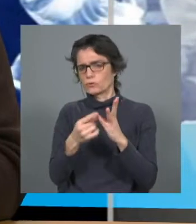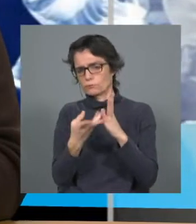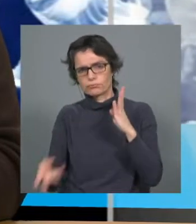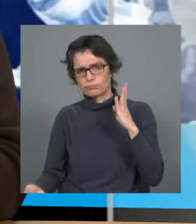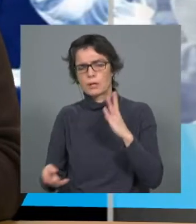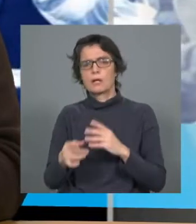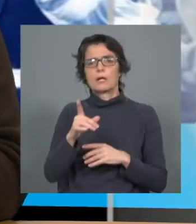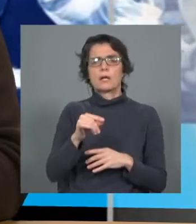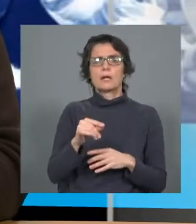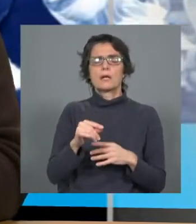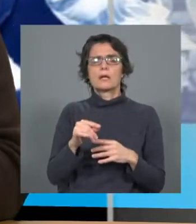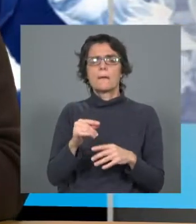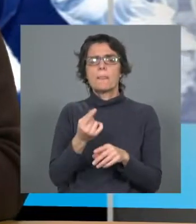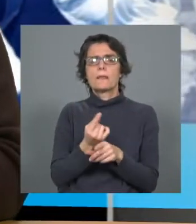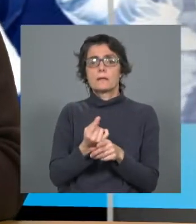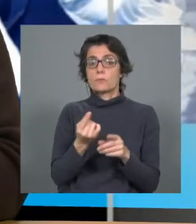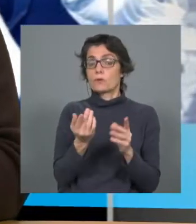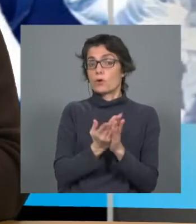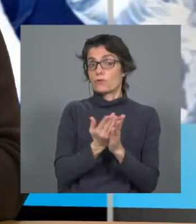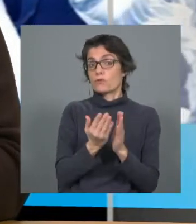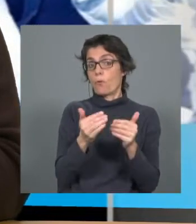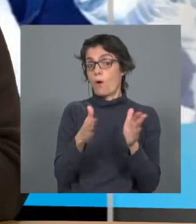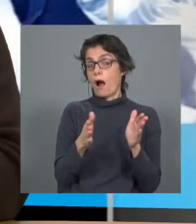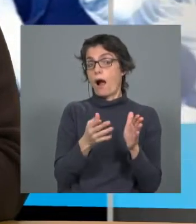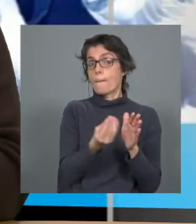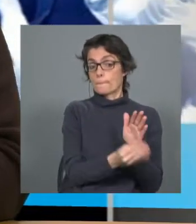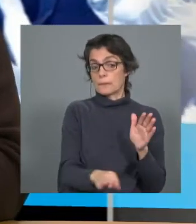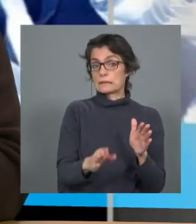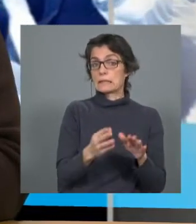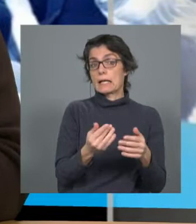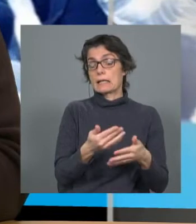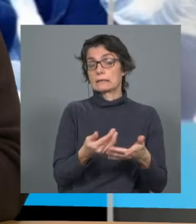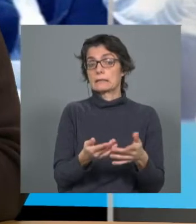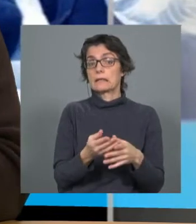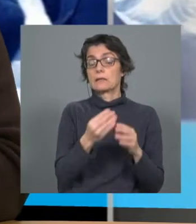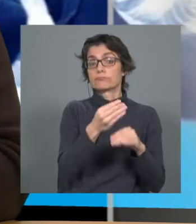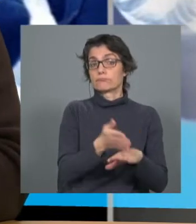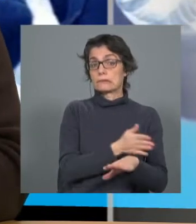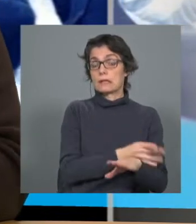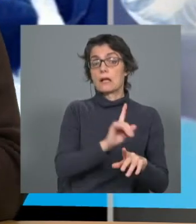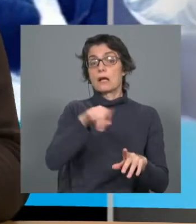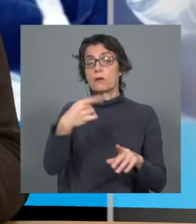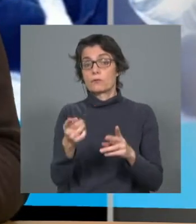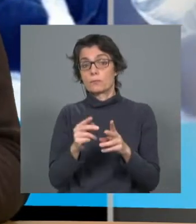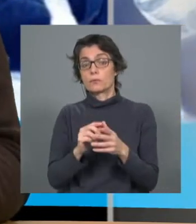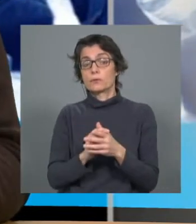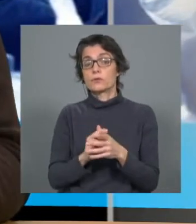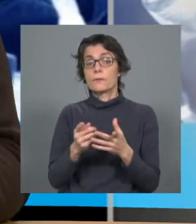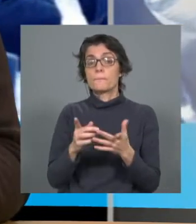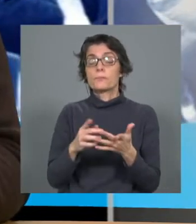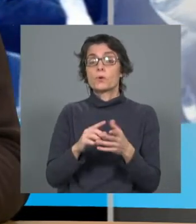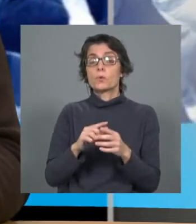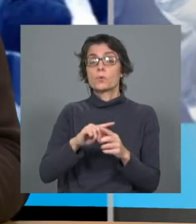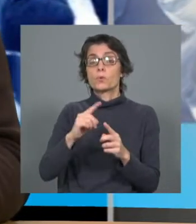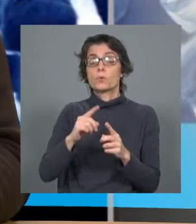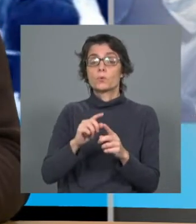começar pelos mais pequeninos e depois pelos 2 primeiros anos do ensino básico,